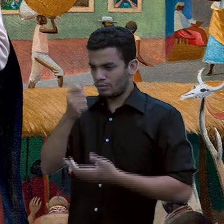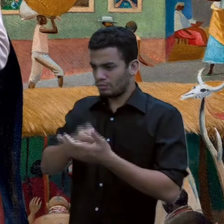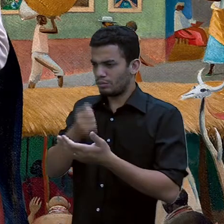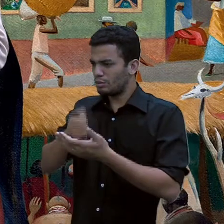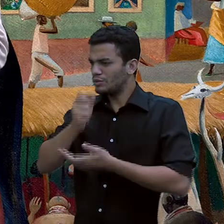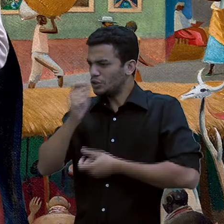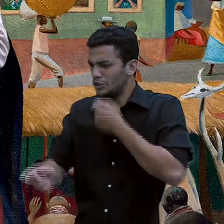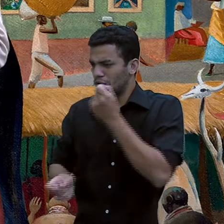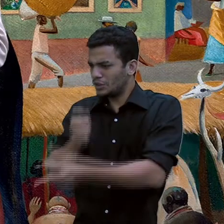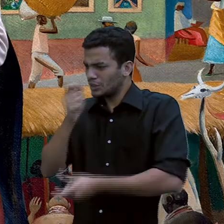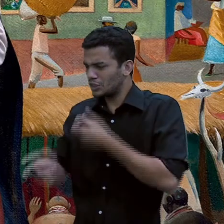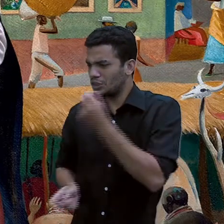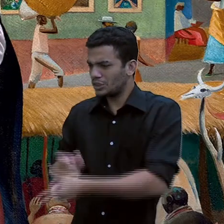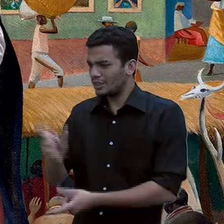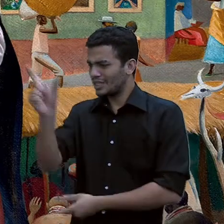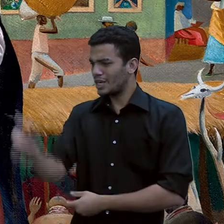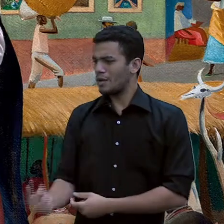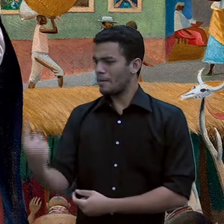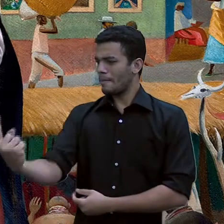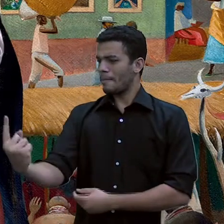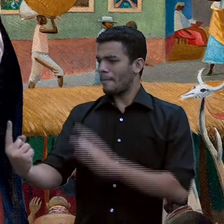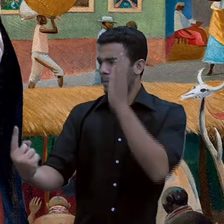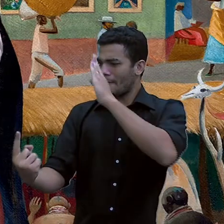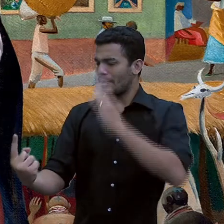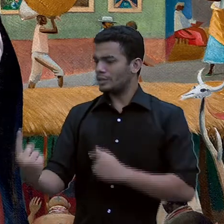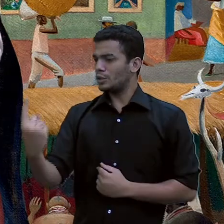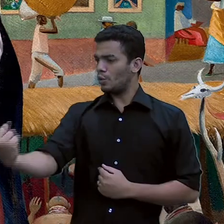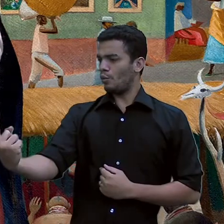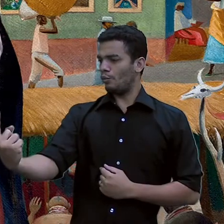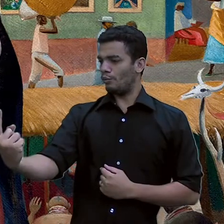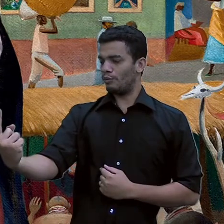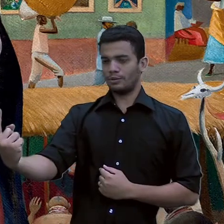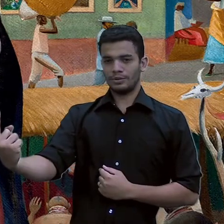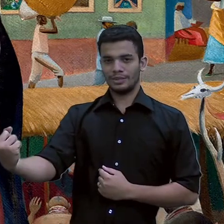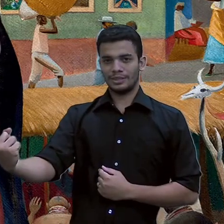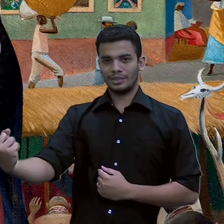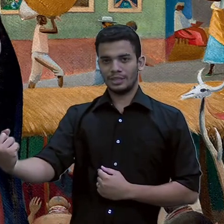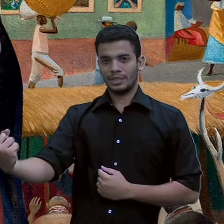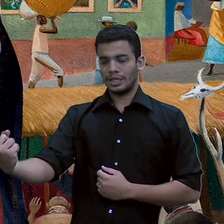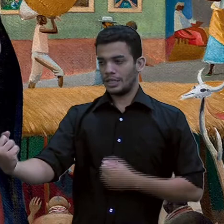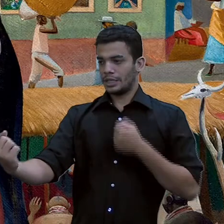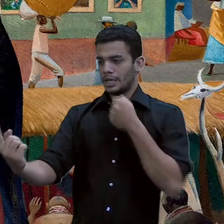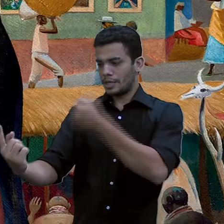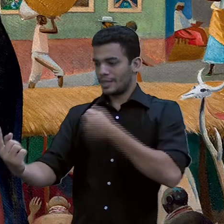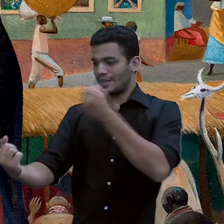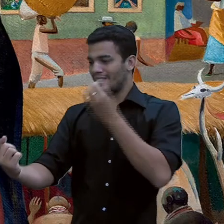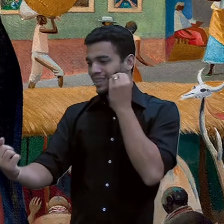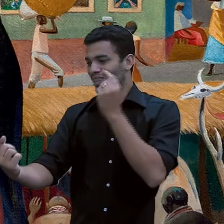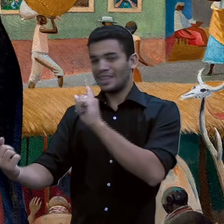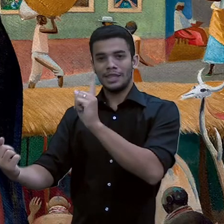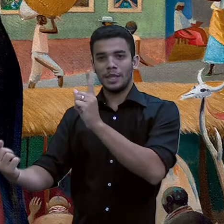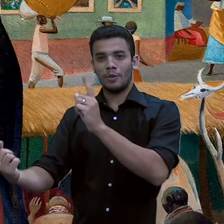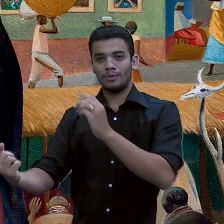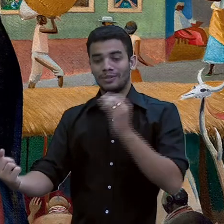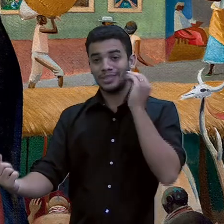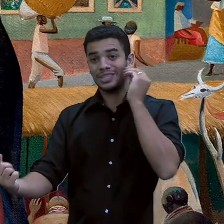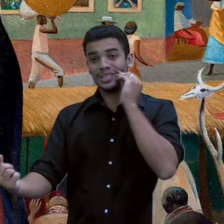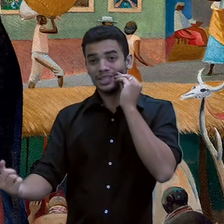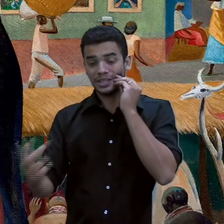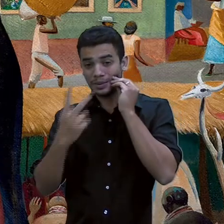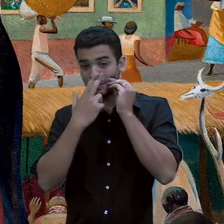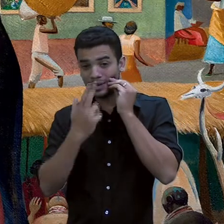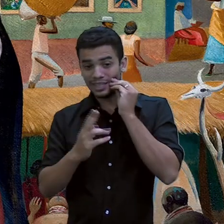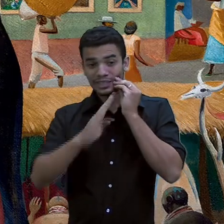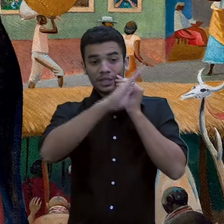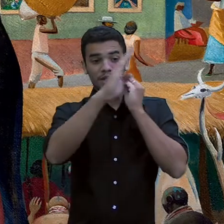brasileiros. Quando a seleção ganha um título, seja na Copa do Mundo, seja agora nas Olimpíadas,